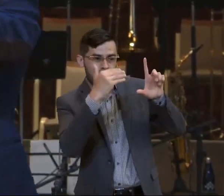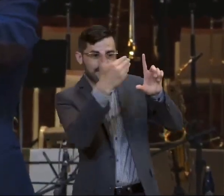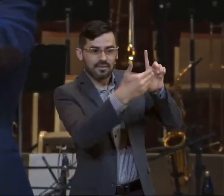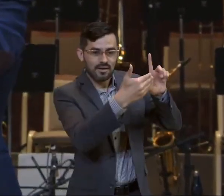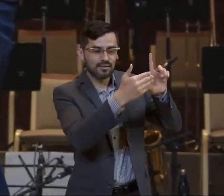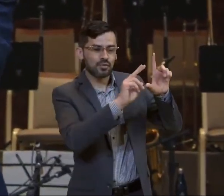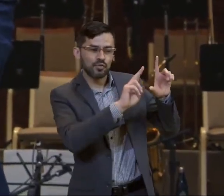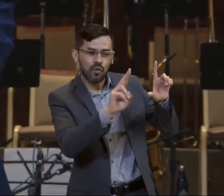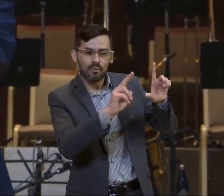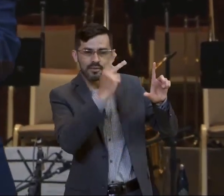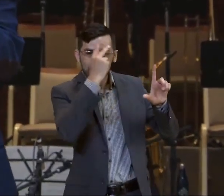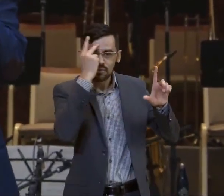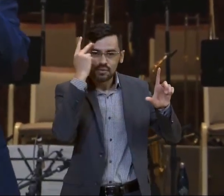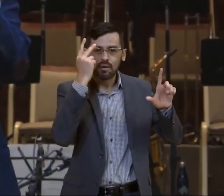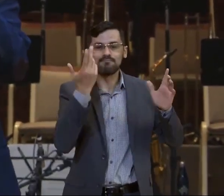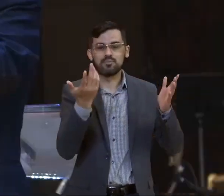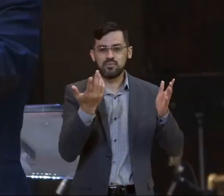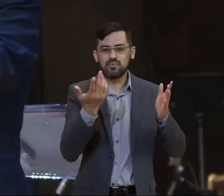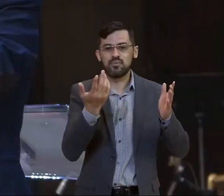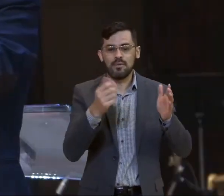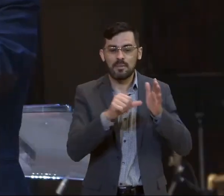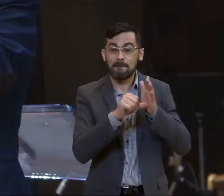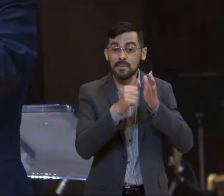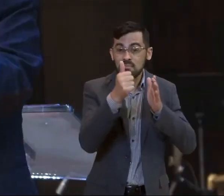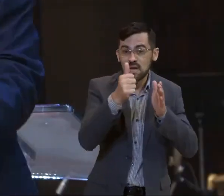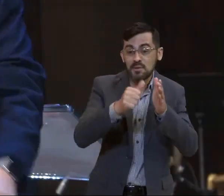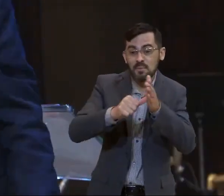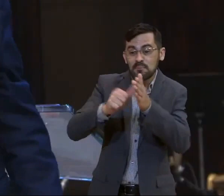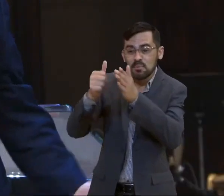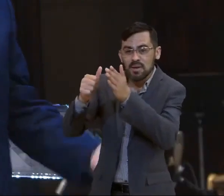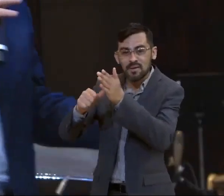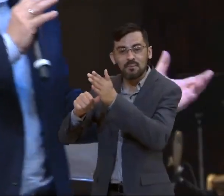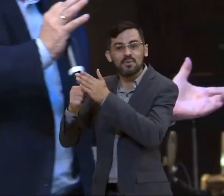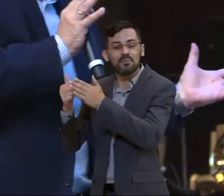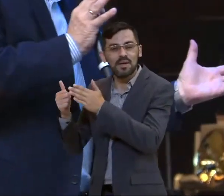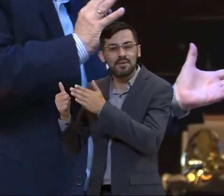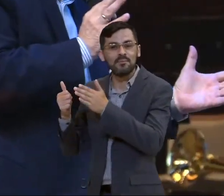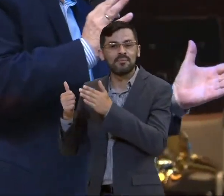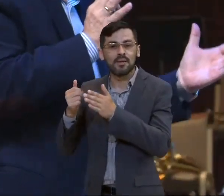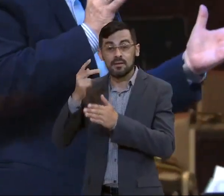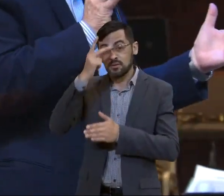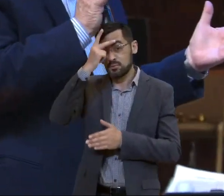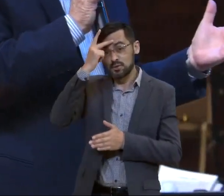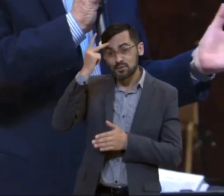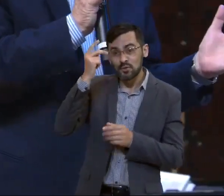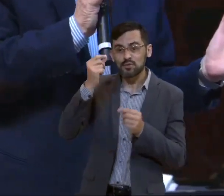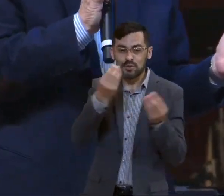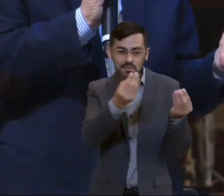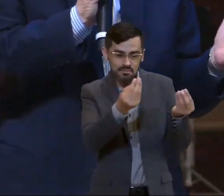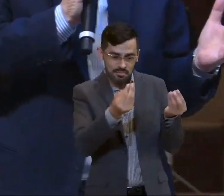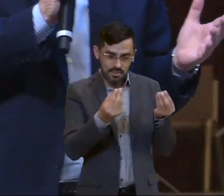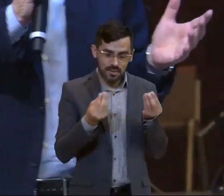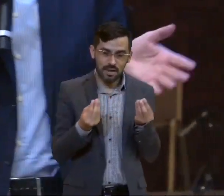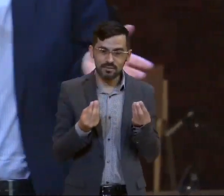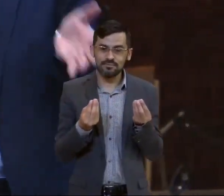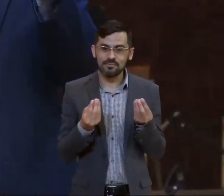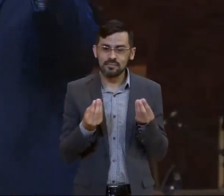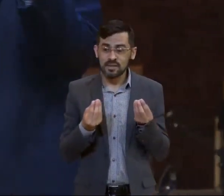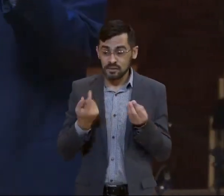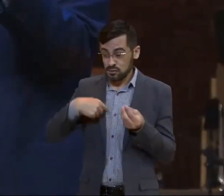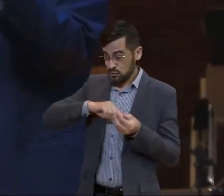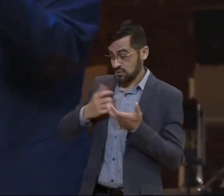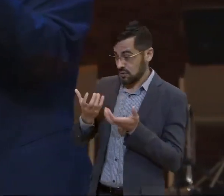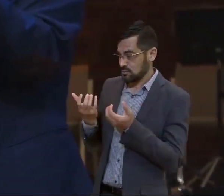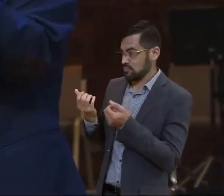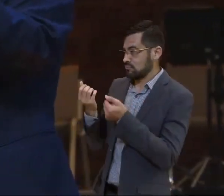e lembrando: isso era a primícia, isso era a primícia. E elas vieram lá, essas pessoas, e me deram e disseram: nós queremos